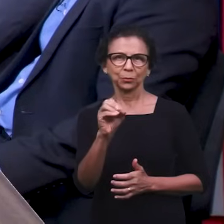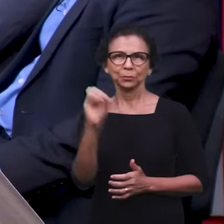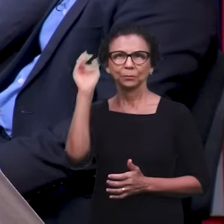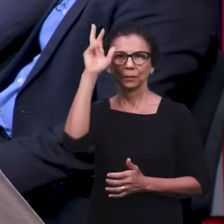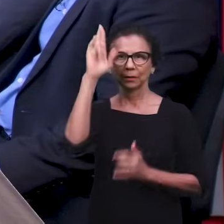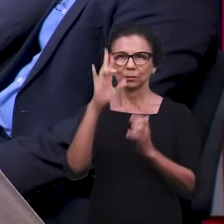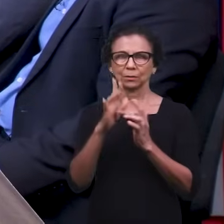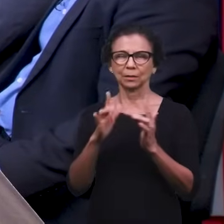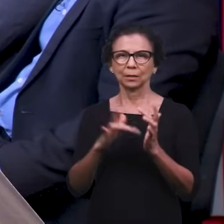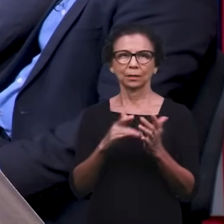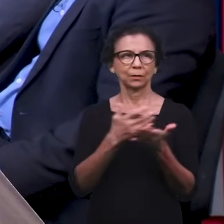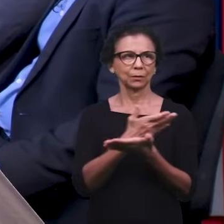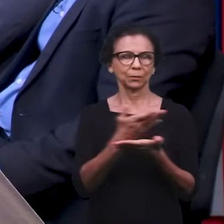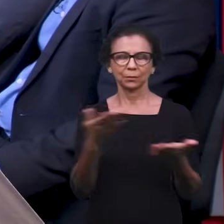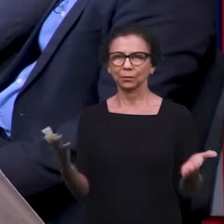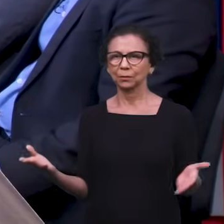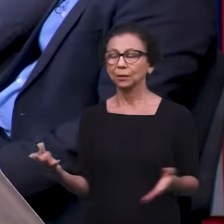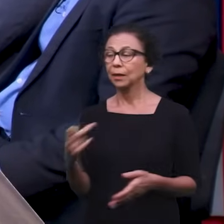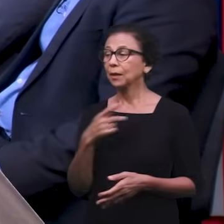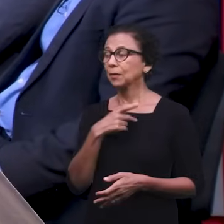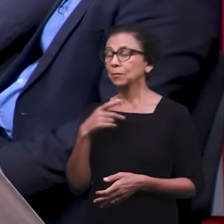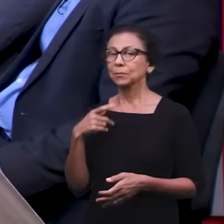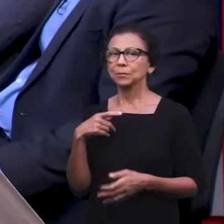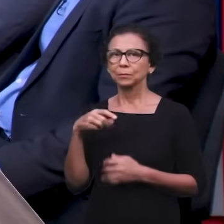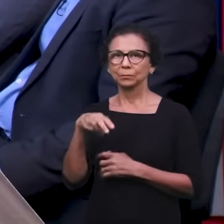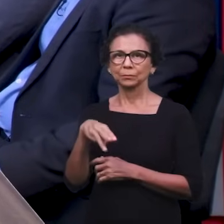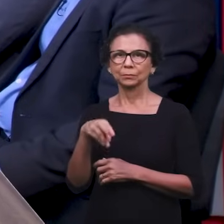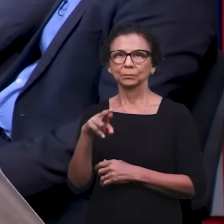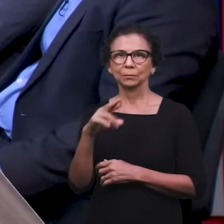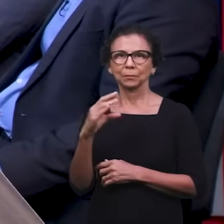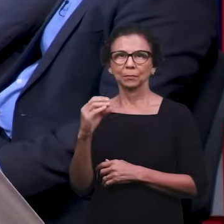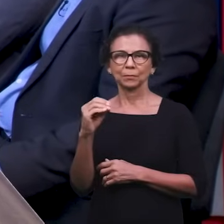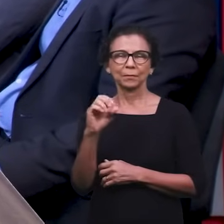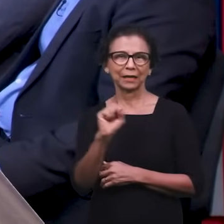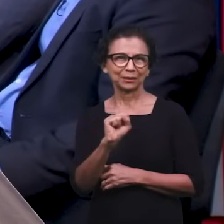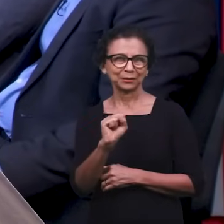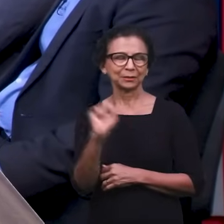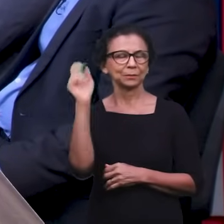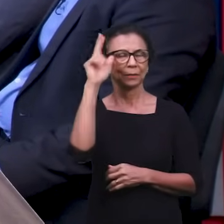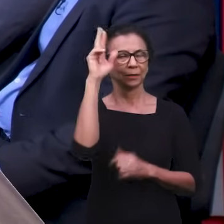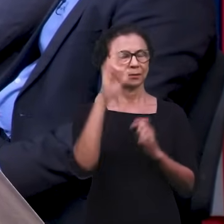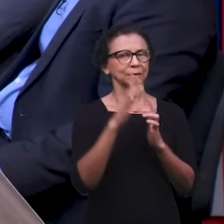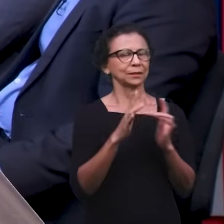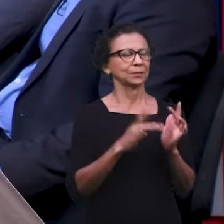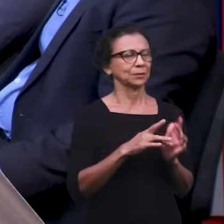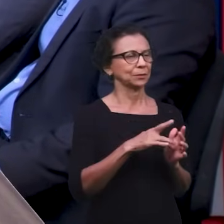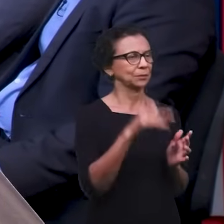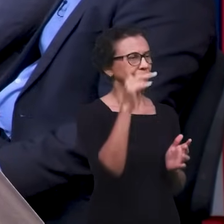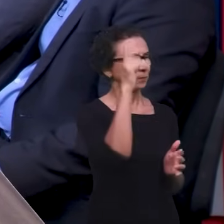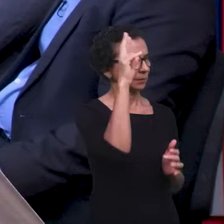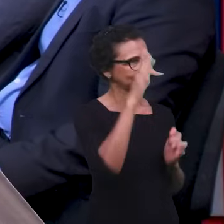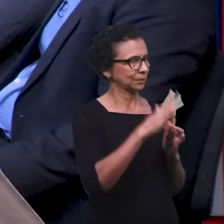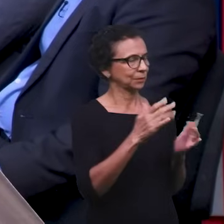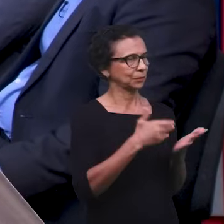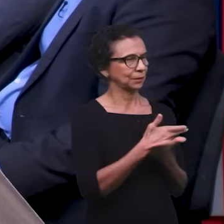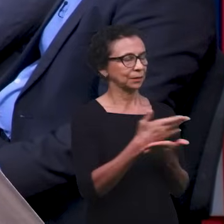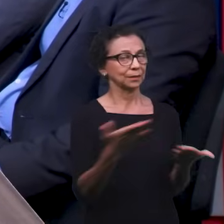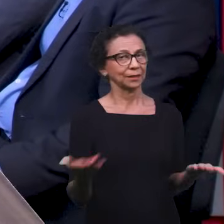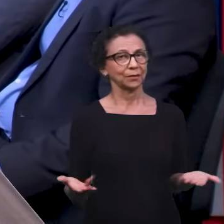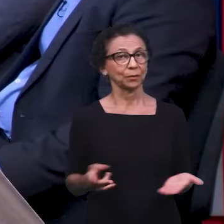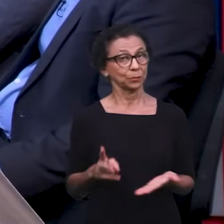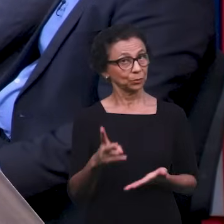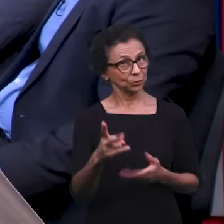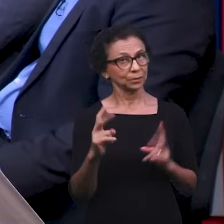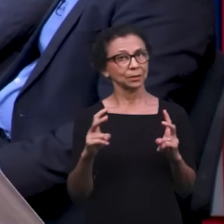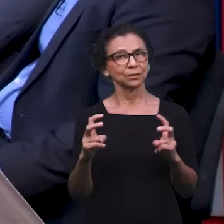Pai do Senhor, Pastor Marcos. Pai do Senhor, alegria. Maravilha. Estamos aí de volta, né? Estamos de volta para falar mais um continuidade, pouquinho. Graças a Deus.